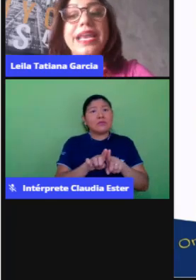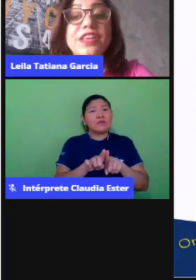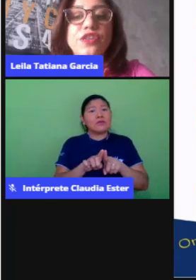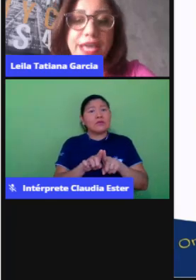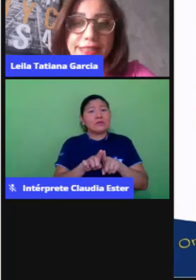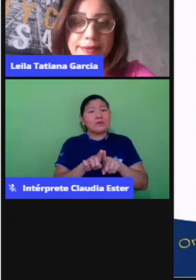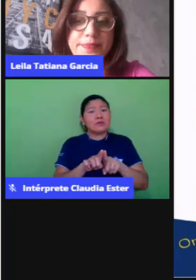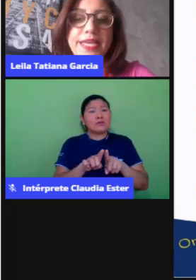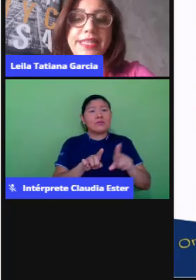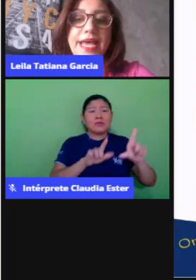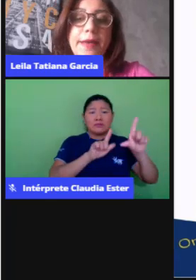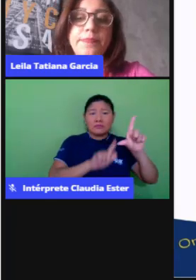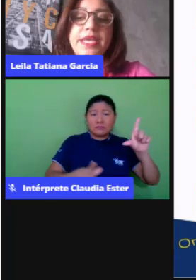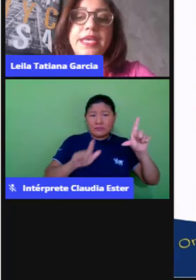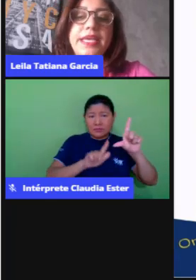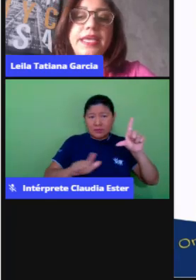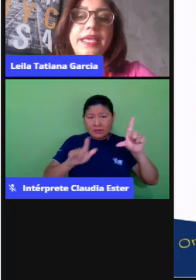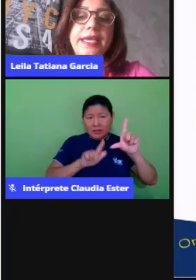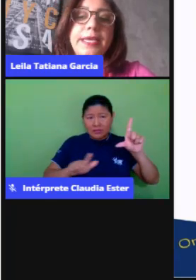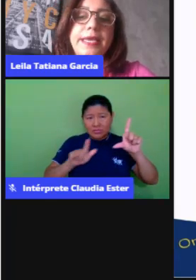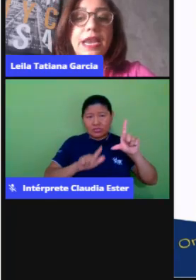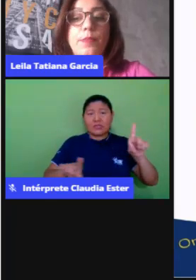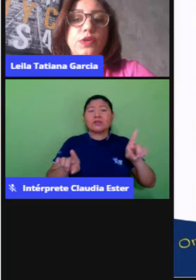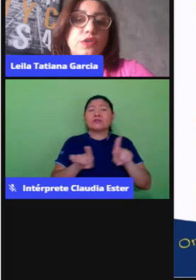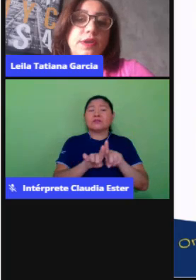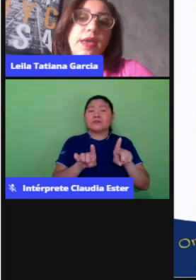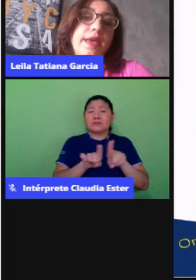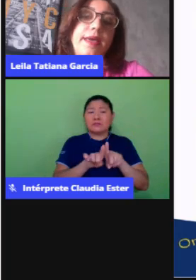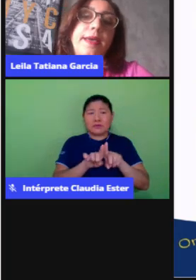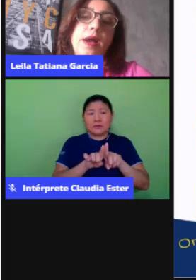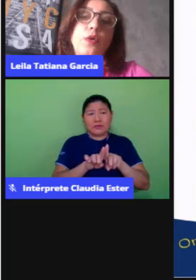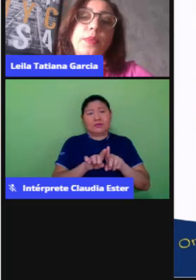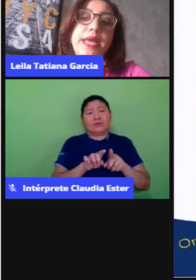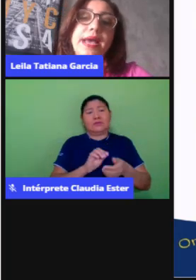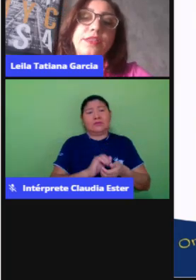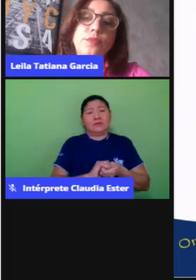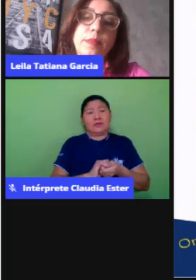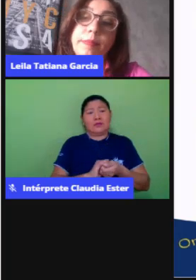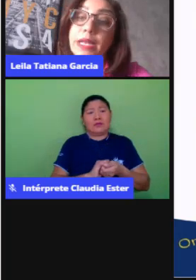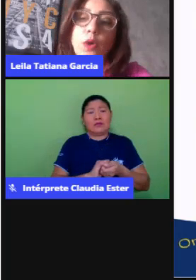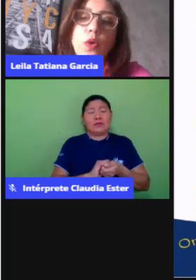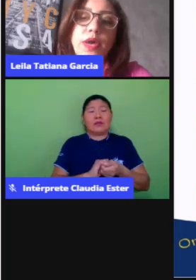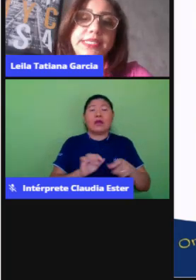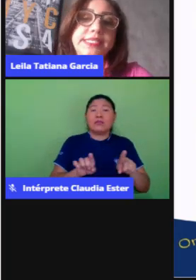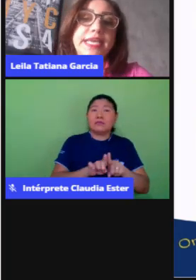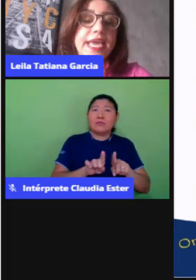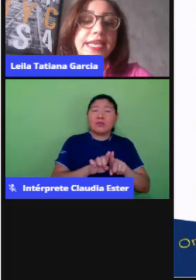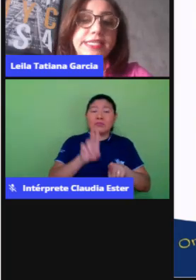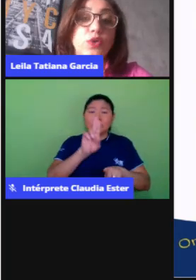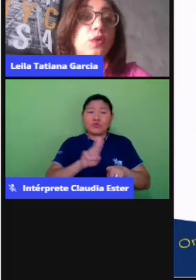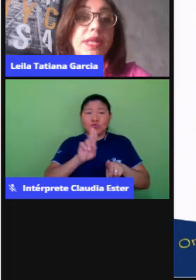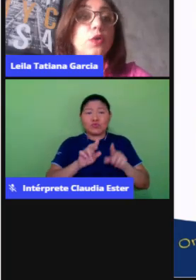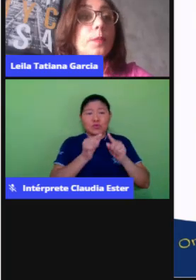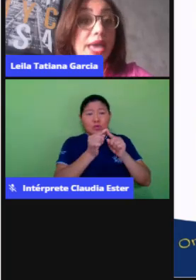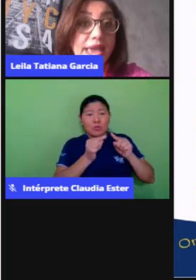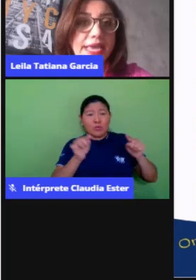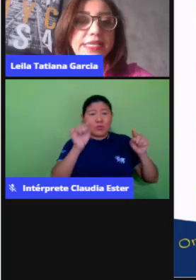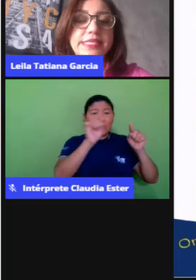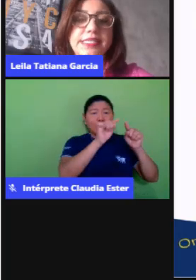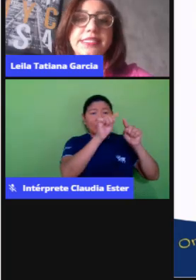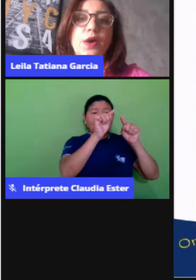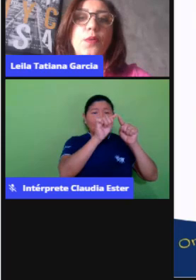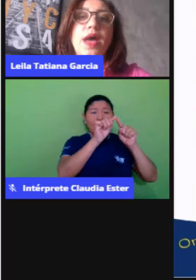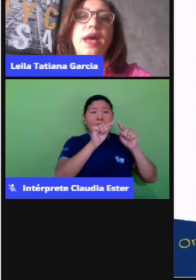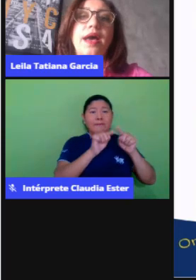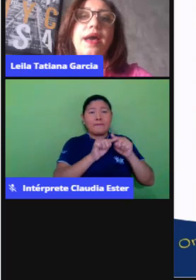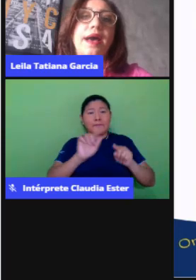desculpa, de uma legenda, tá? E ela pode acompanhar de balões, cenas,